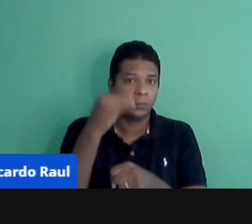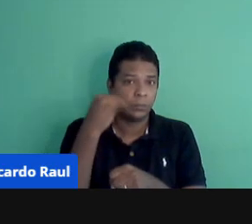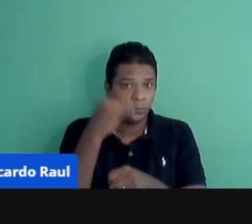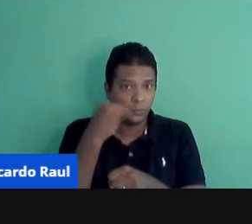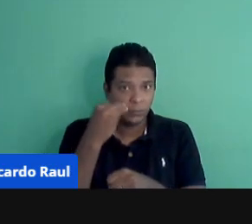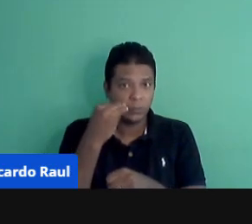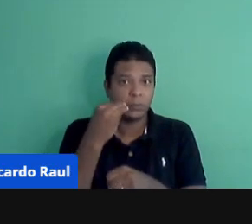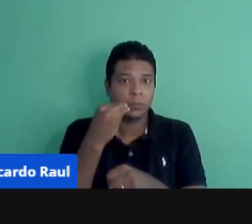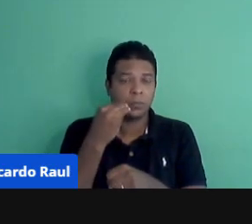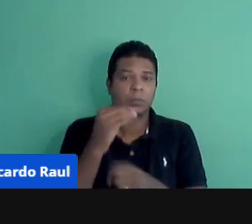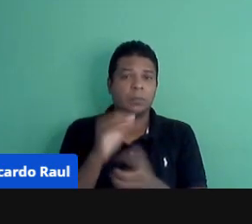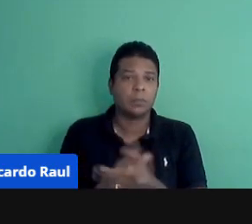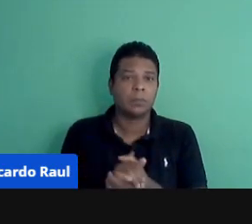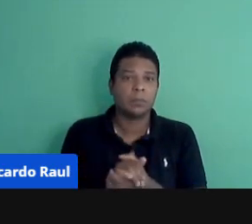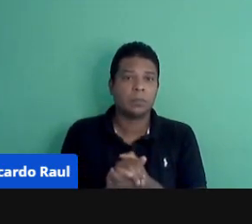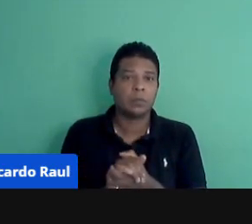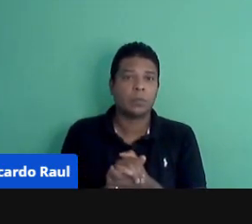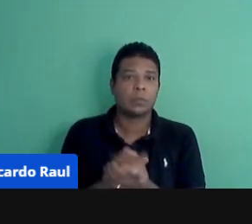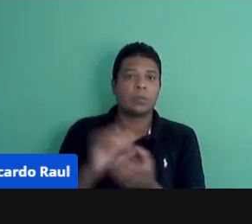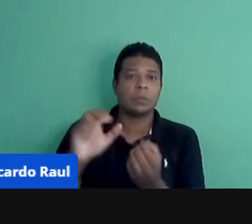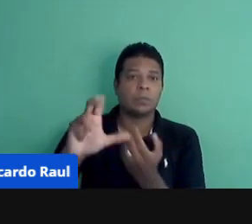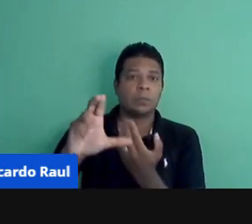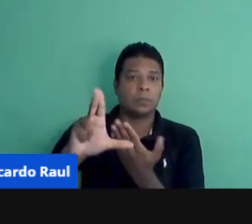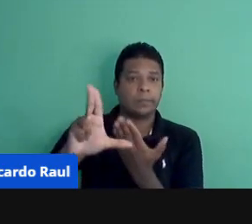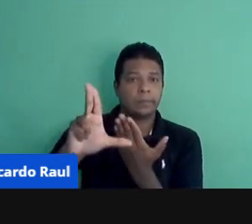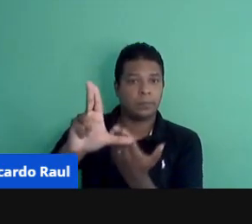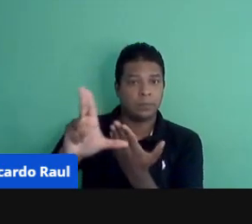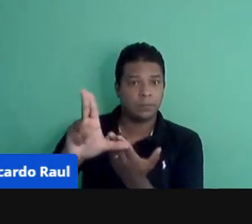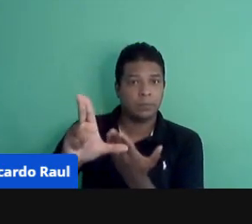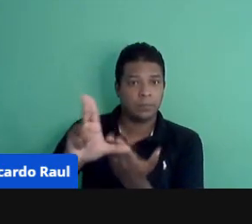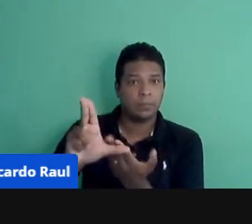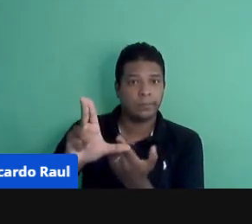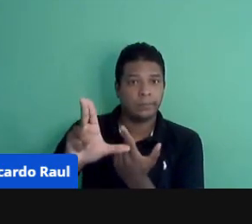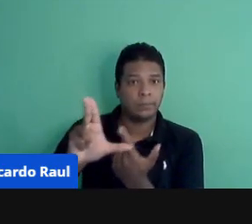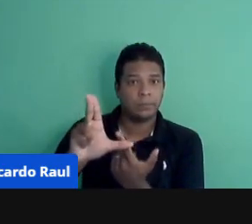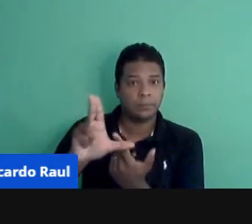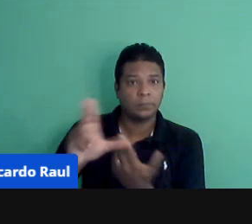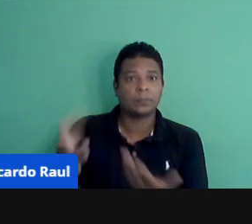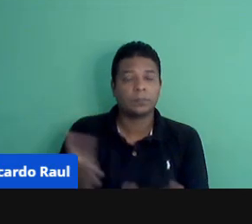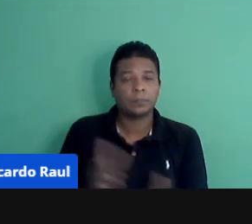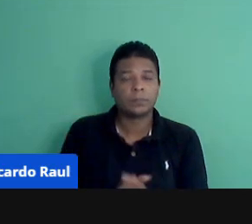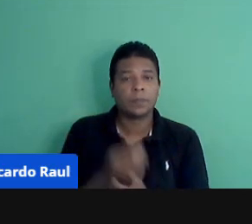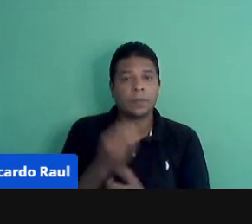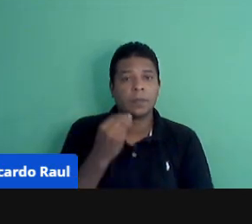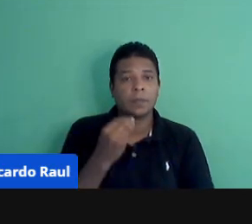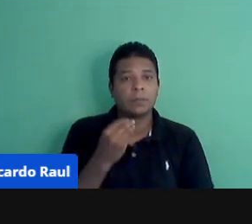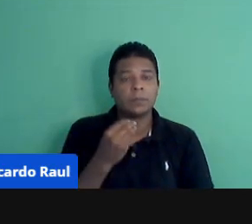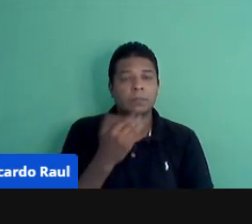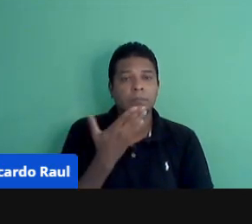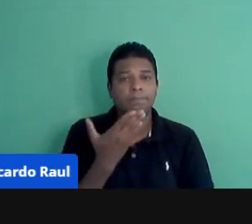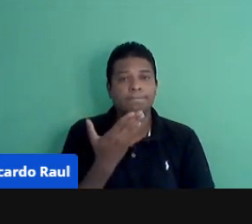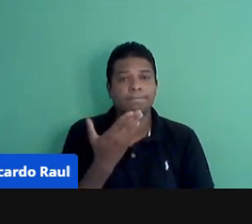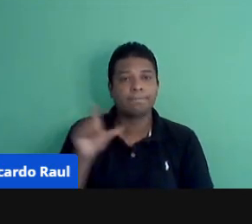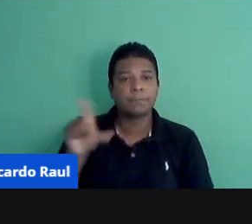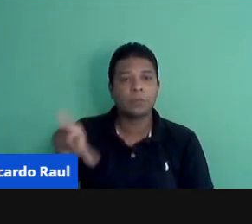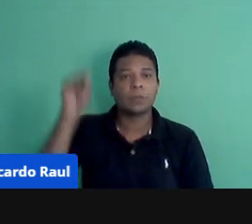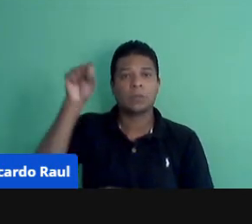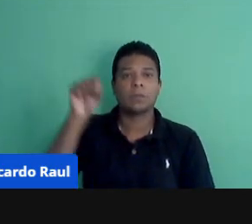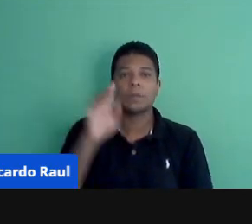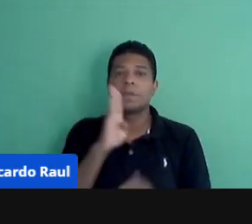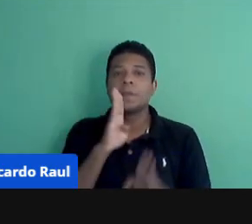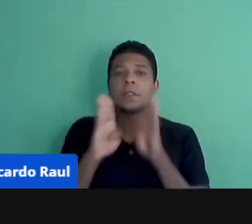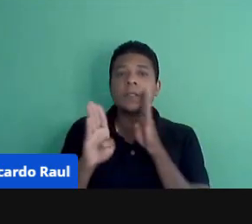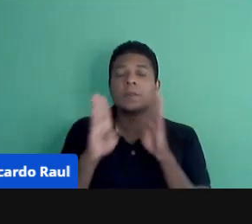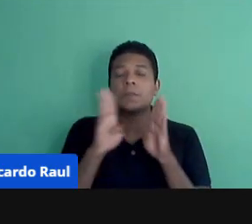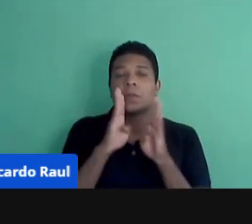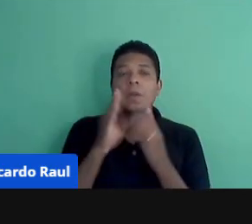Classroom. Né? Tem dado certo, mas ainda estamos em experiência. Então, a escola optou pelo Facebook, né?